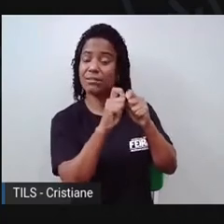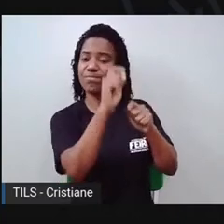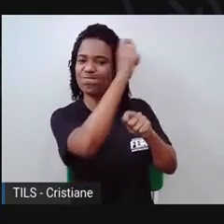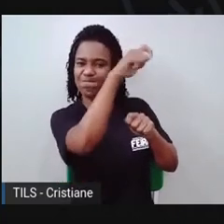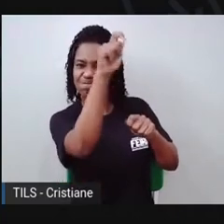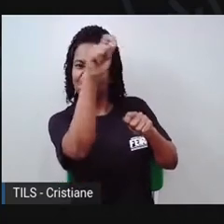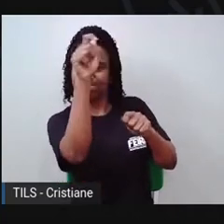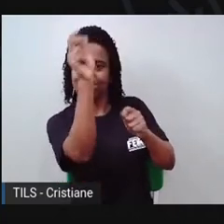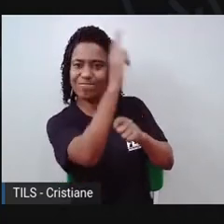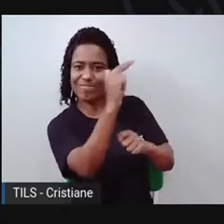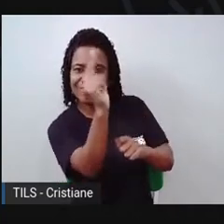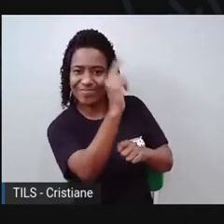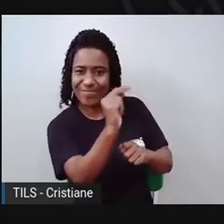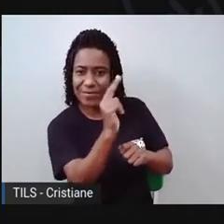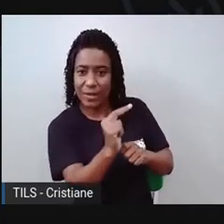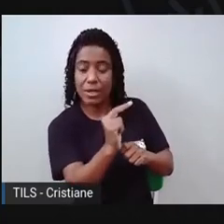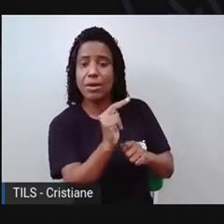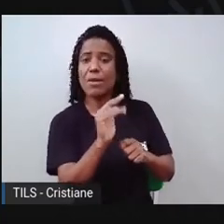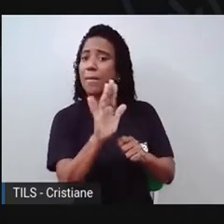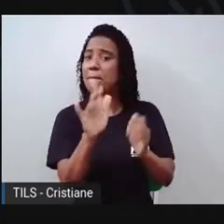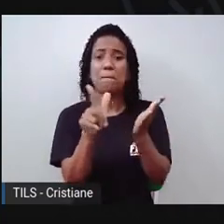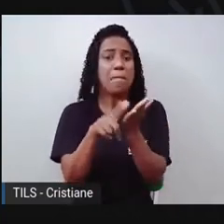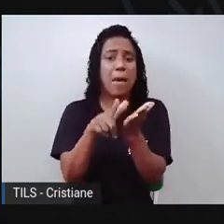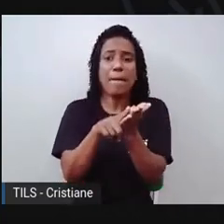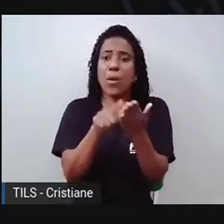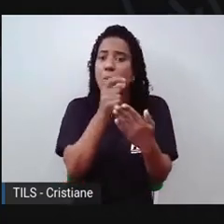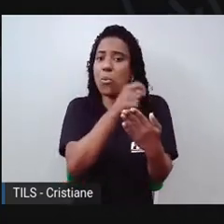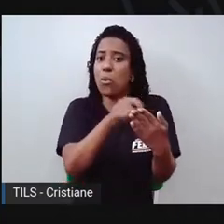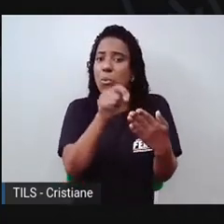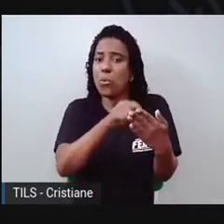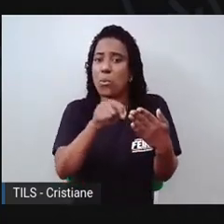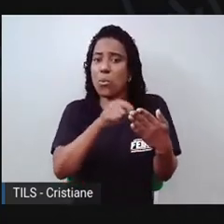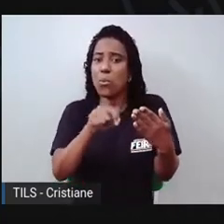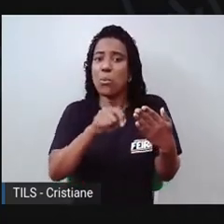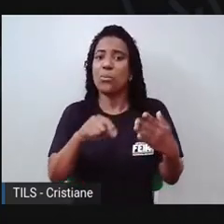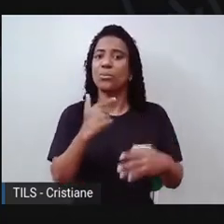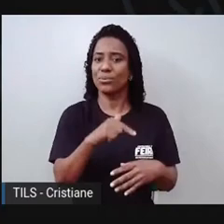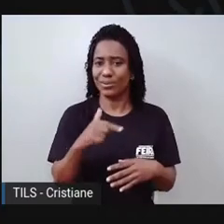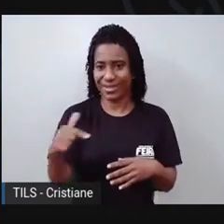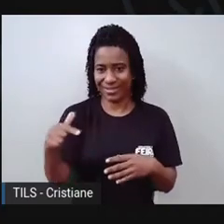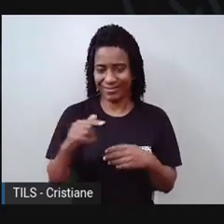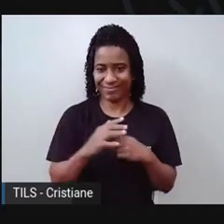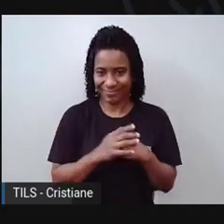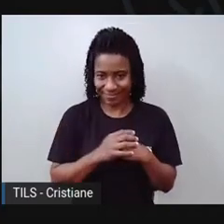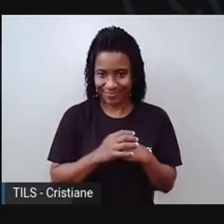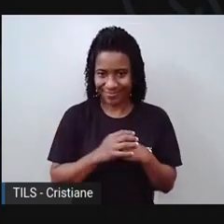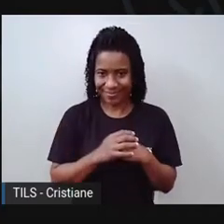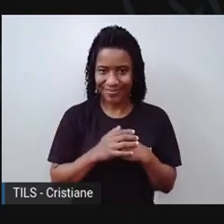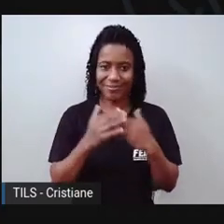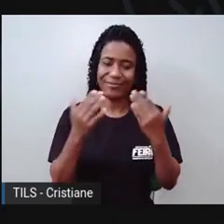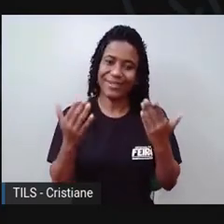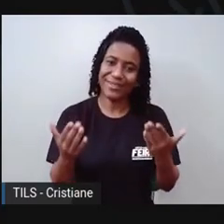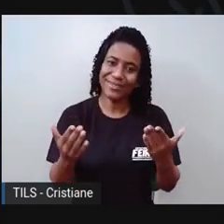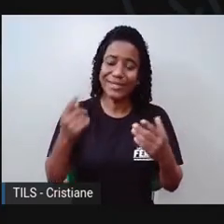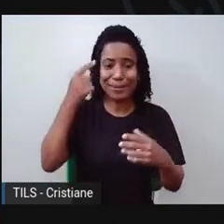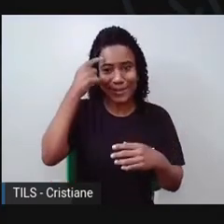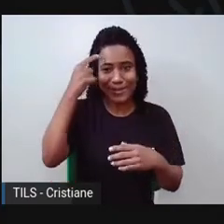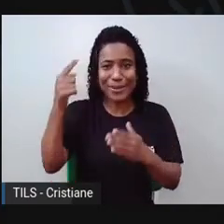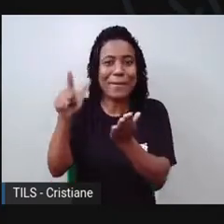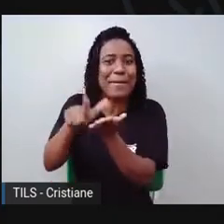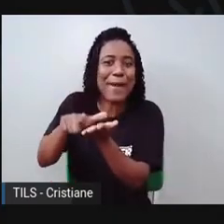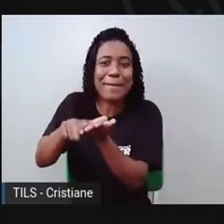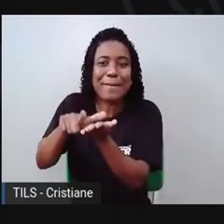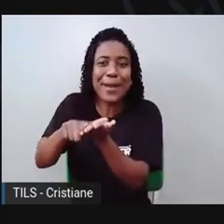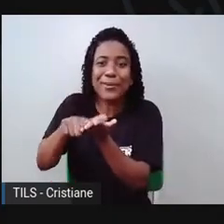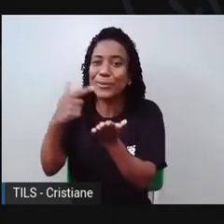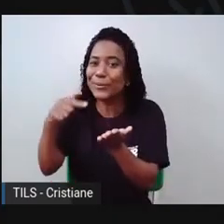existia o papel. Já pensou a gente viver, né, sem papel, ter que ir para a escola levando um monte de placa